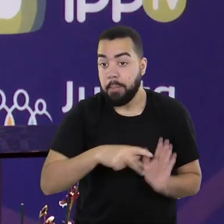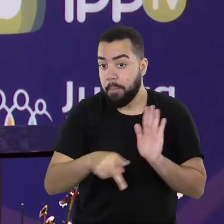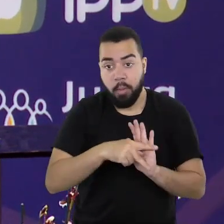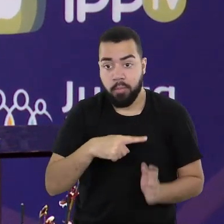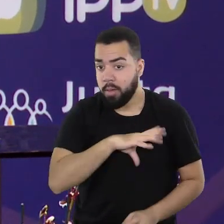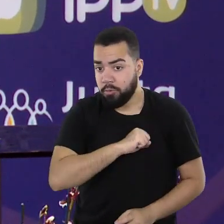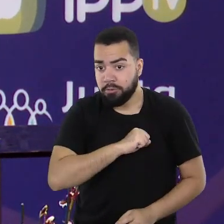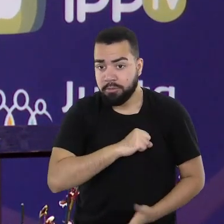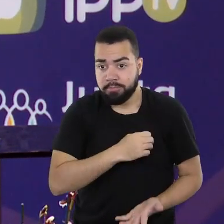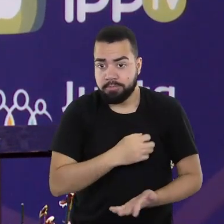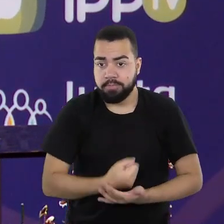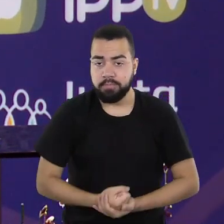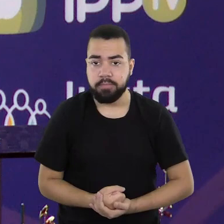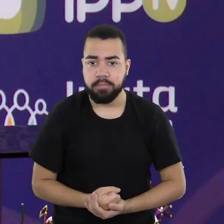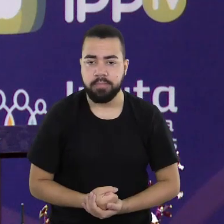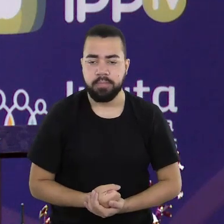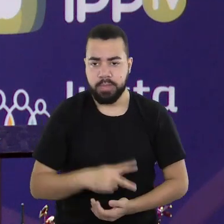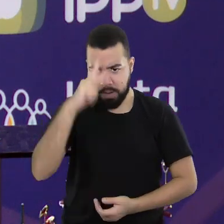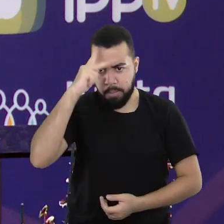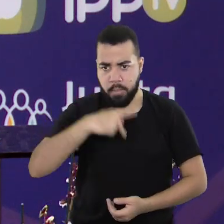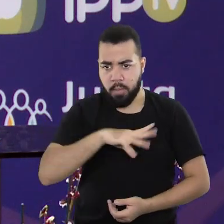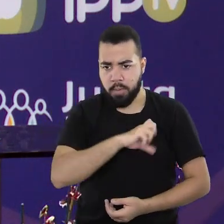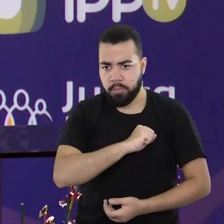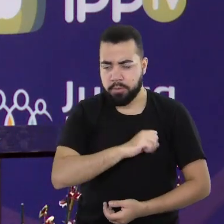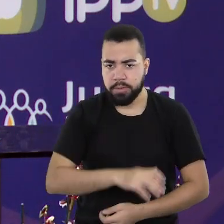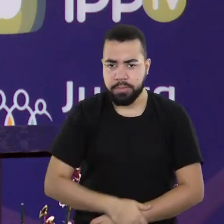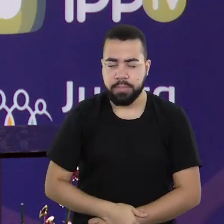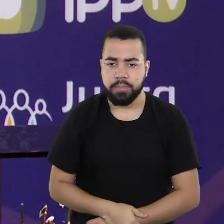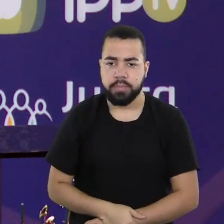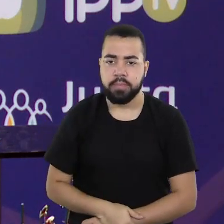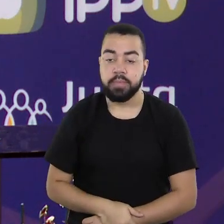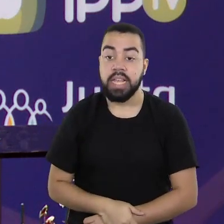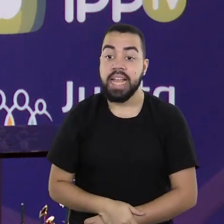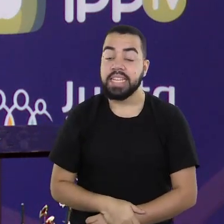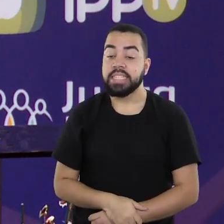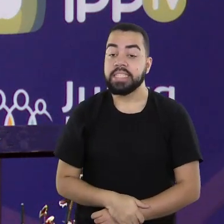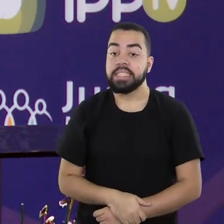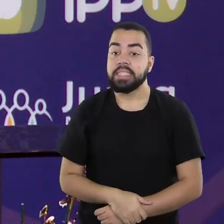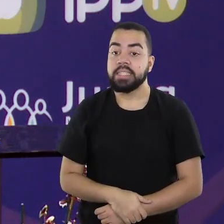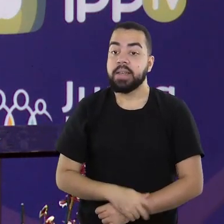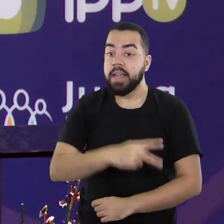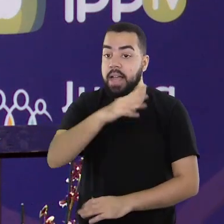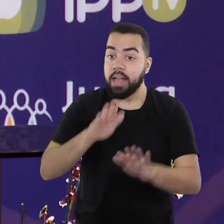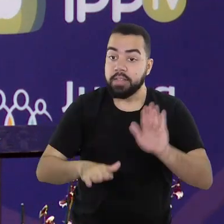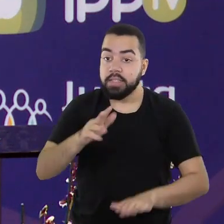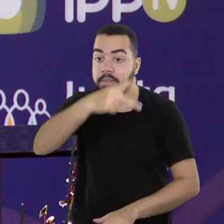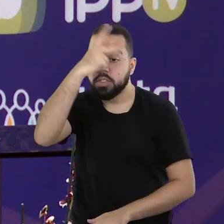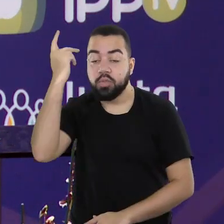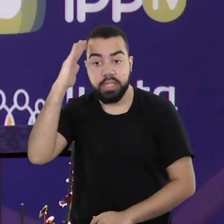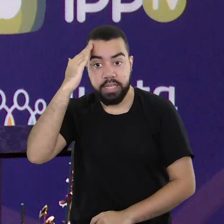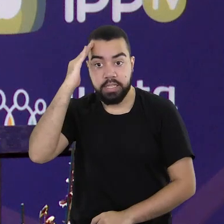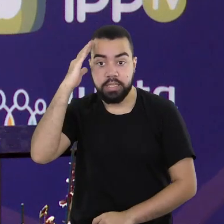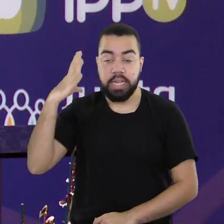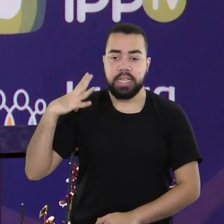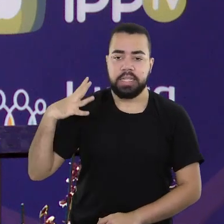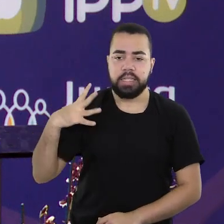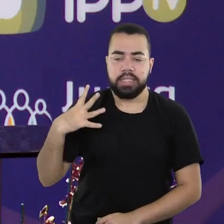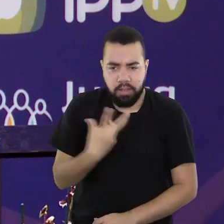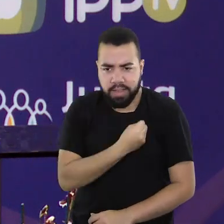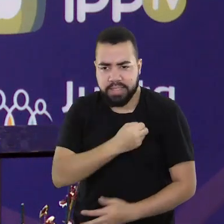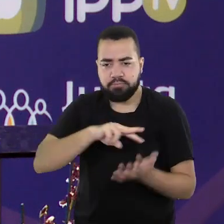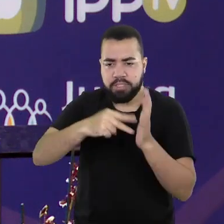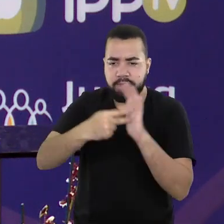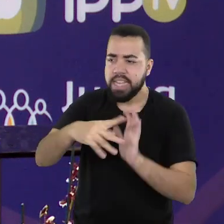que salvo é aquele que ama a Deus como ama a si mesmo, aquele que